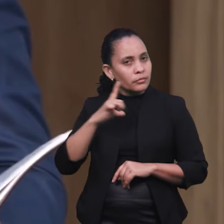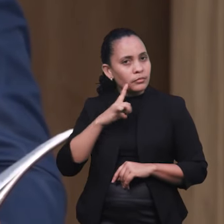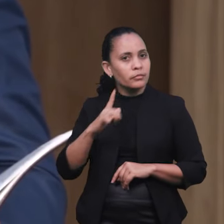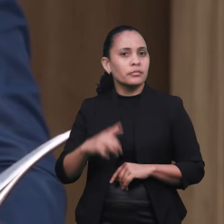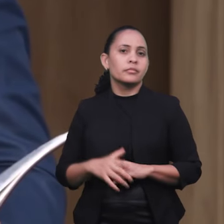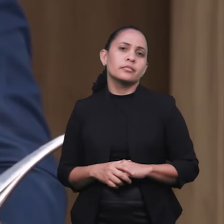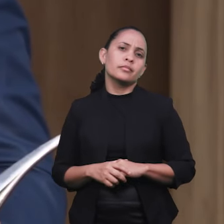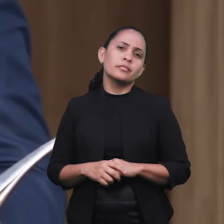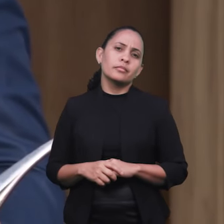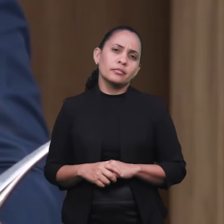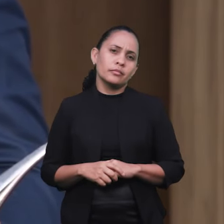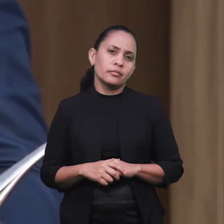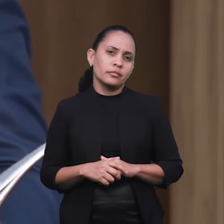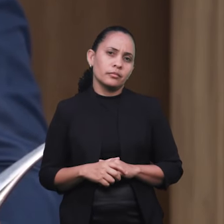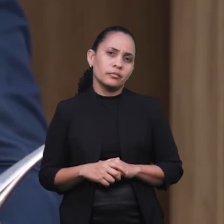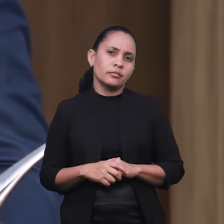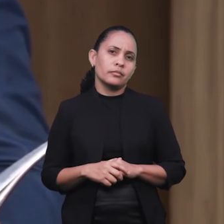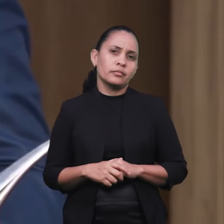já